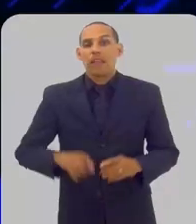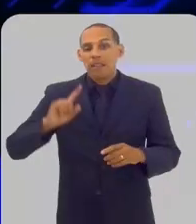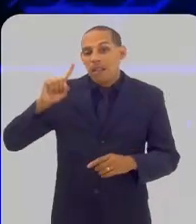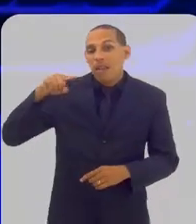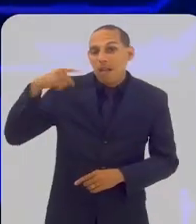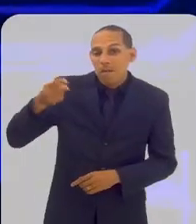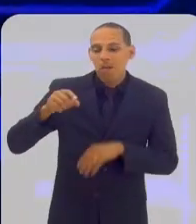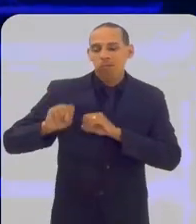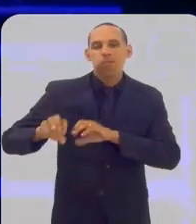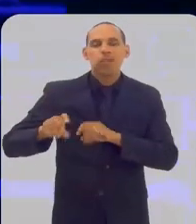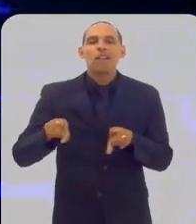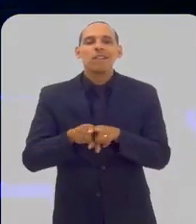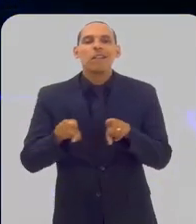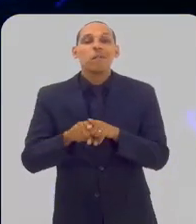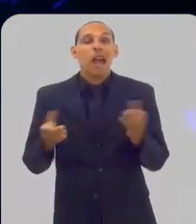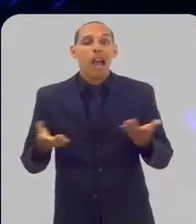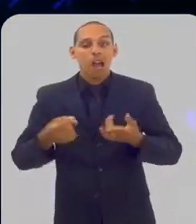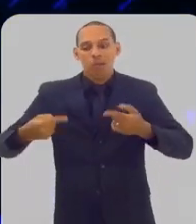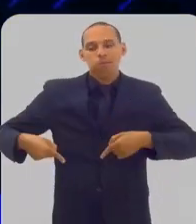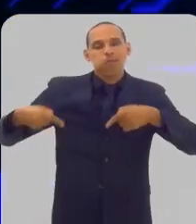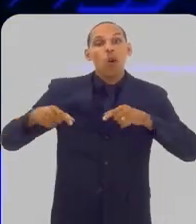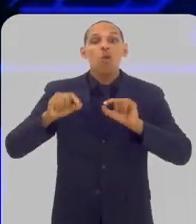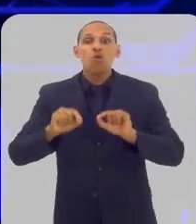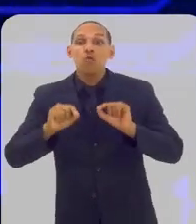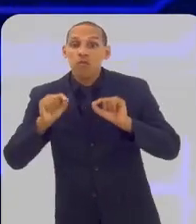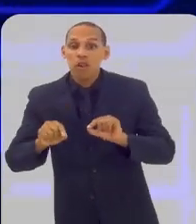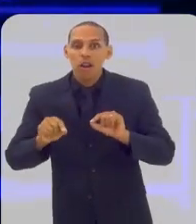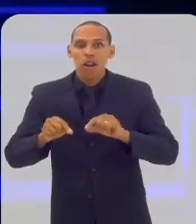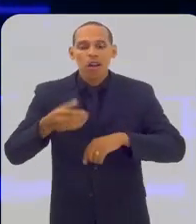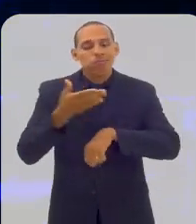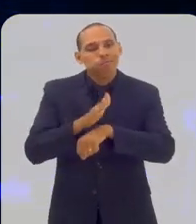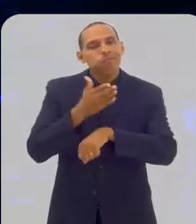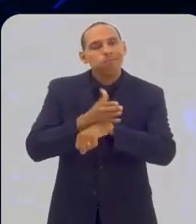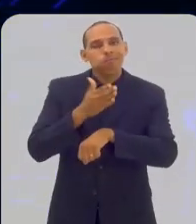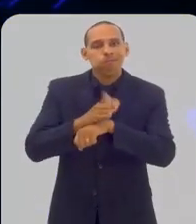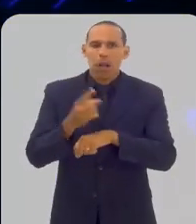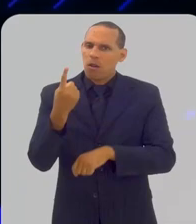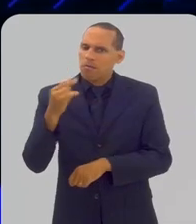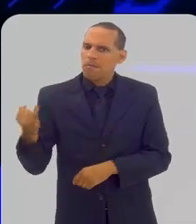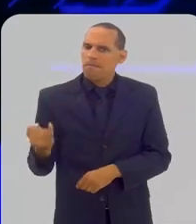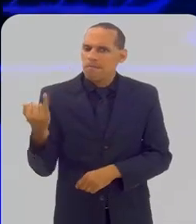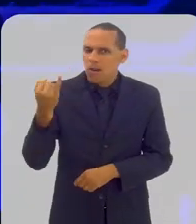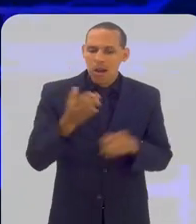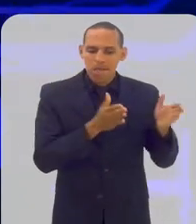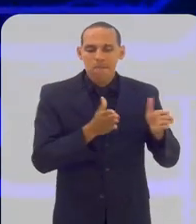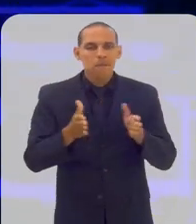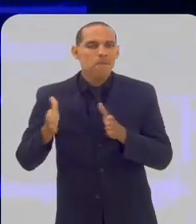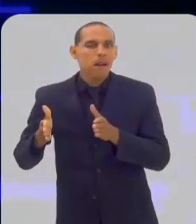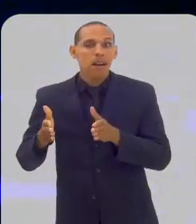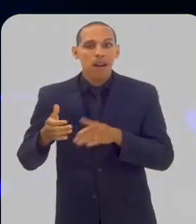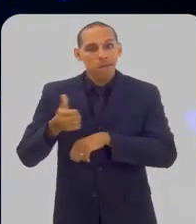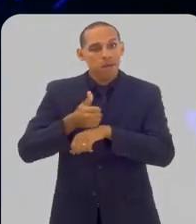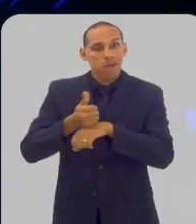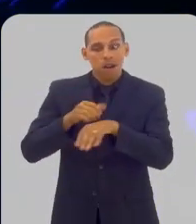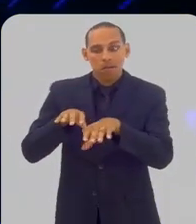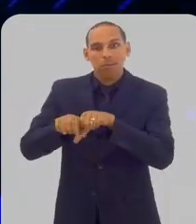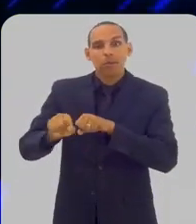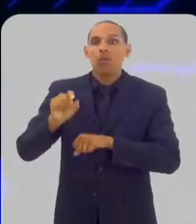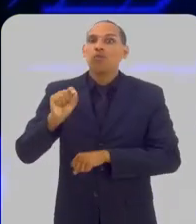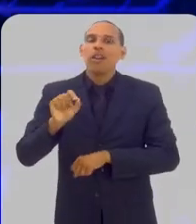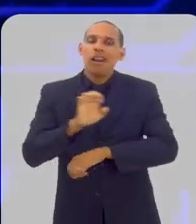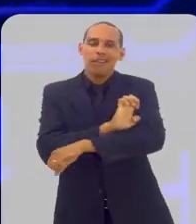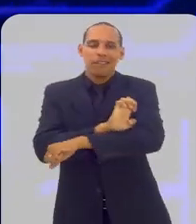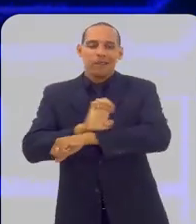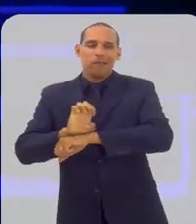para além da educação temos também o desafio da capacitação e uma das mais importantes etapas na formação de um profissional